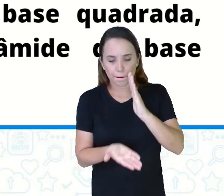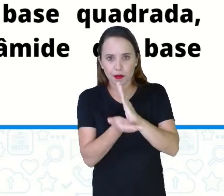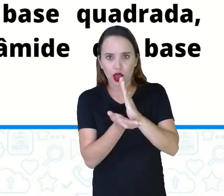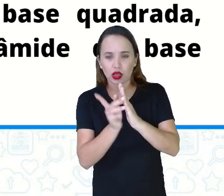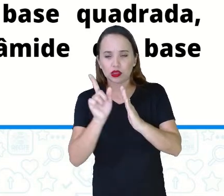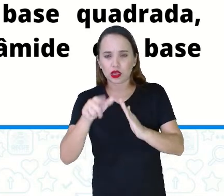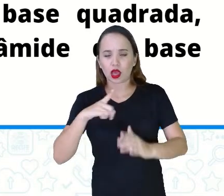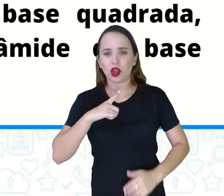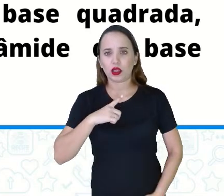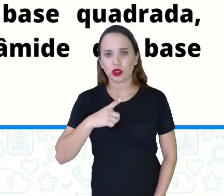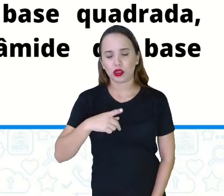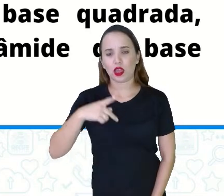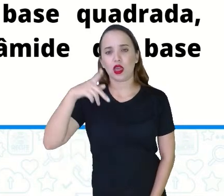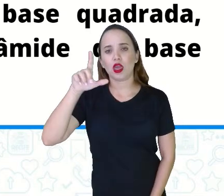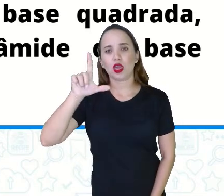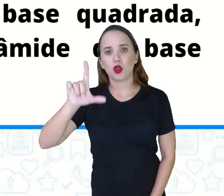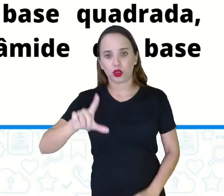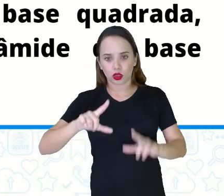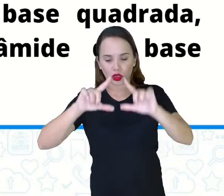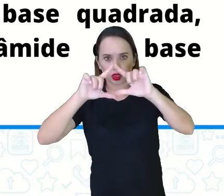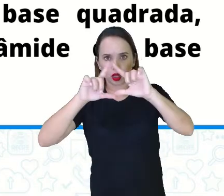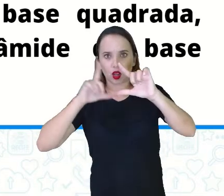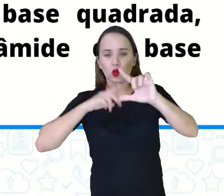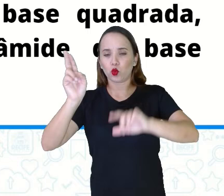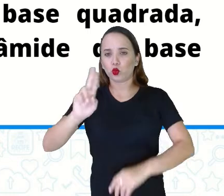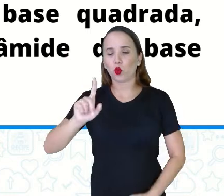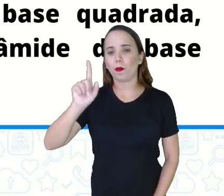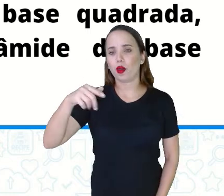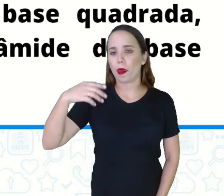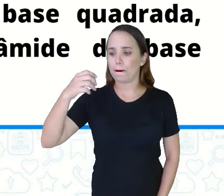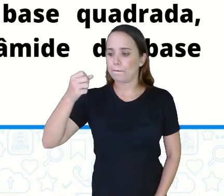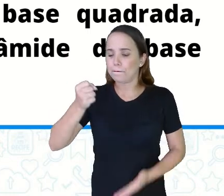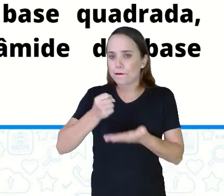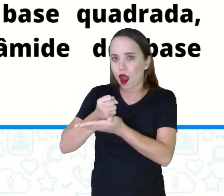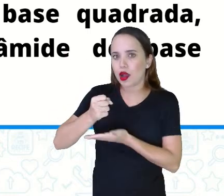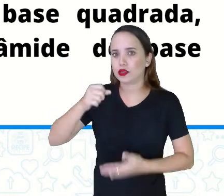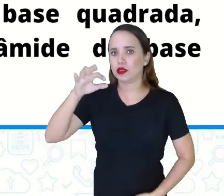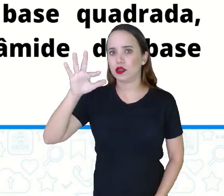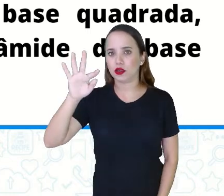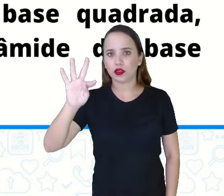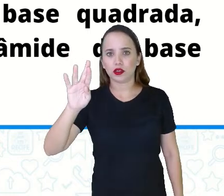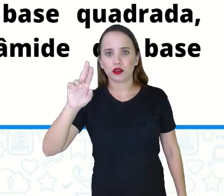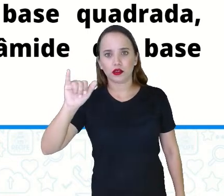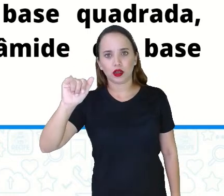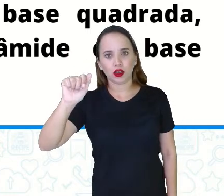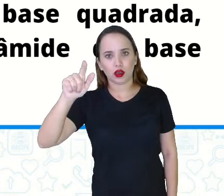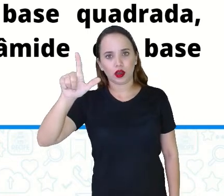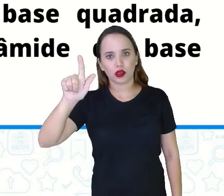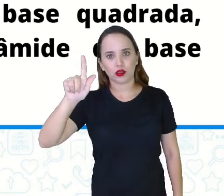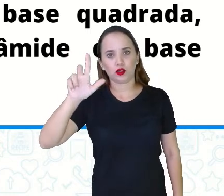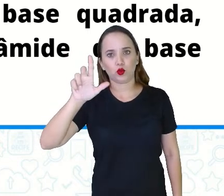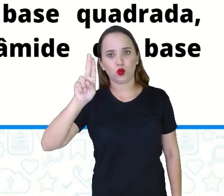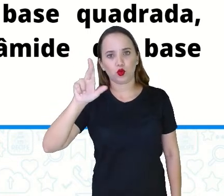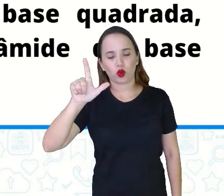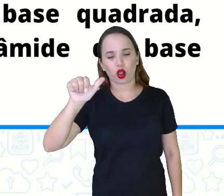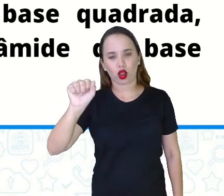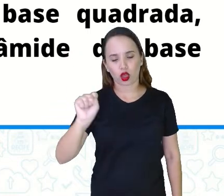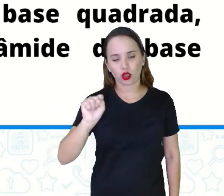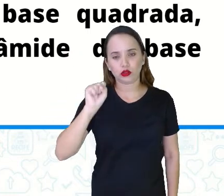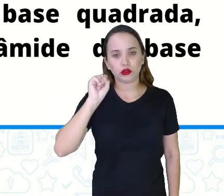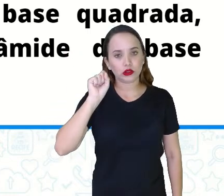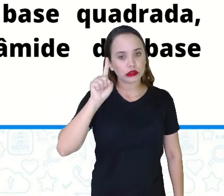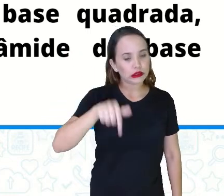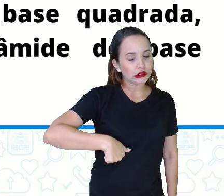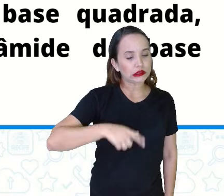de pirâmide de base triangular. Se a pirâmide tem base quadrada, então ela é chamada